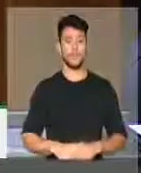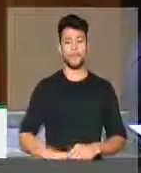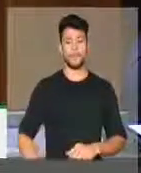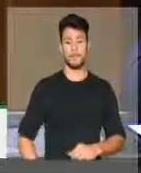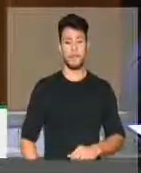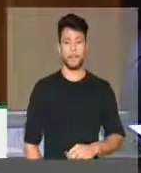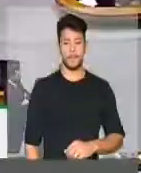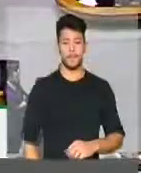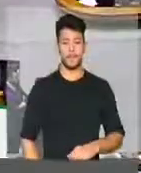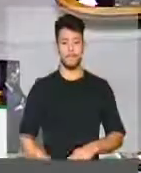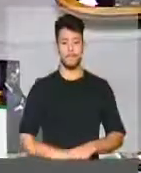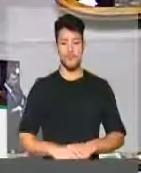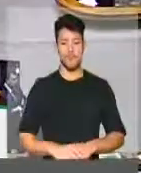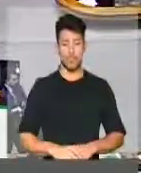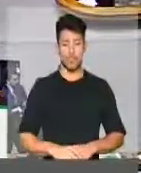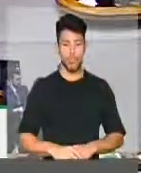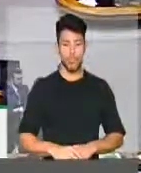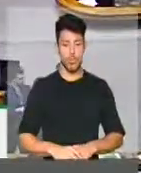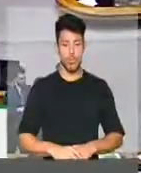Moody's,